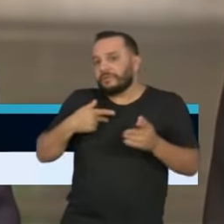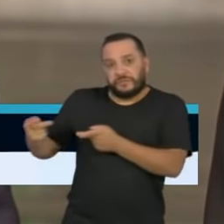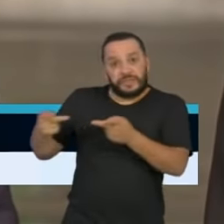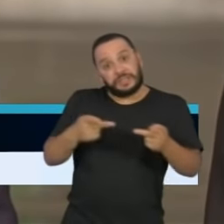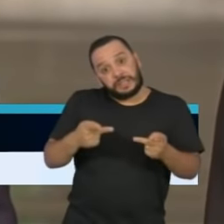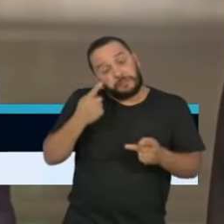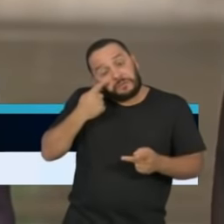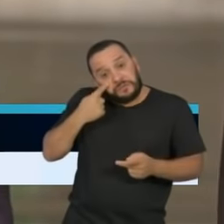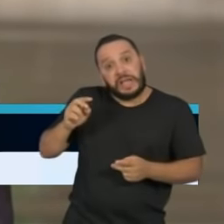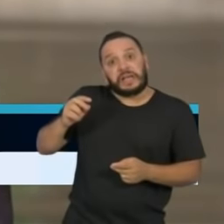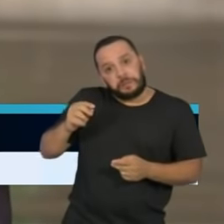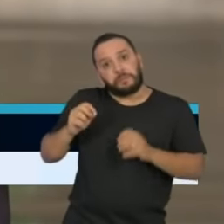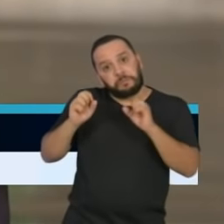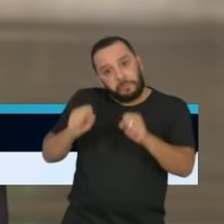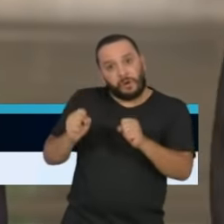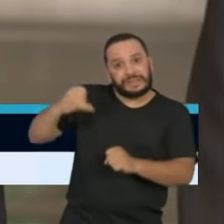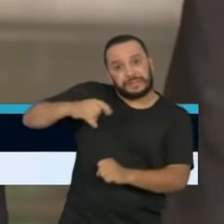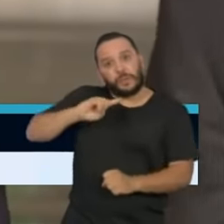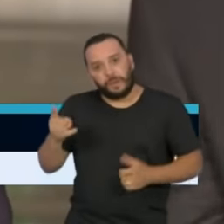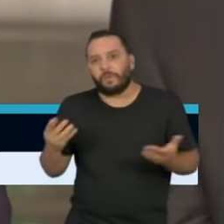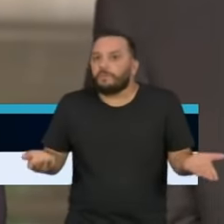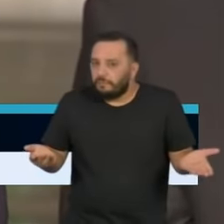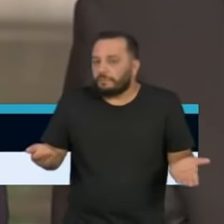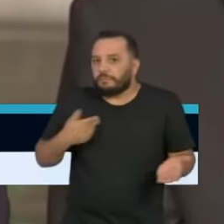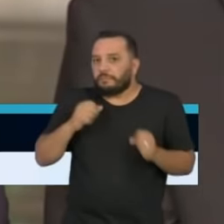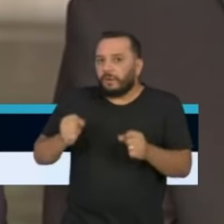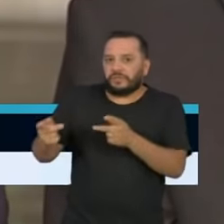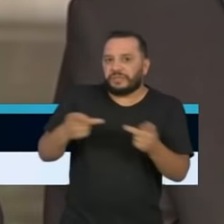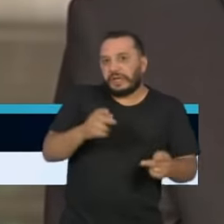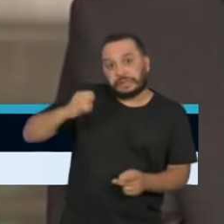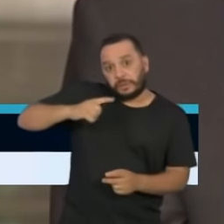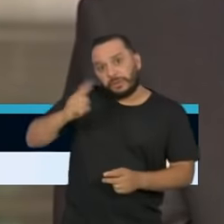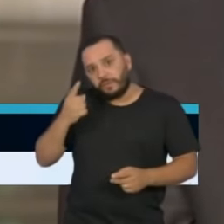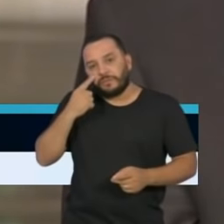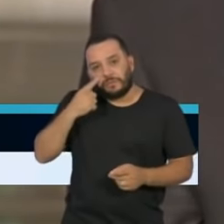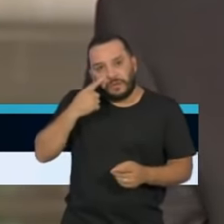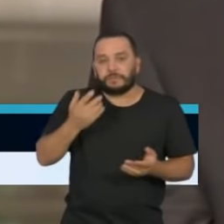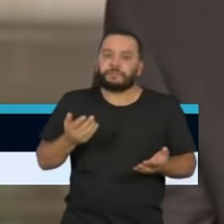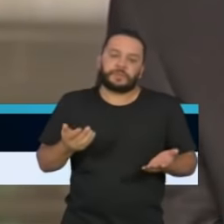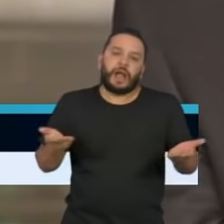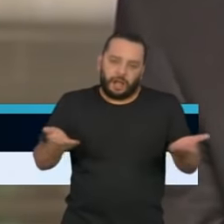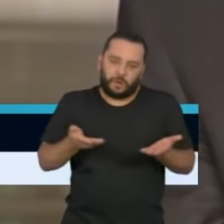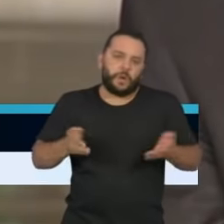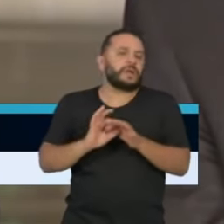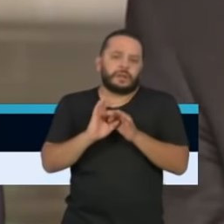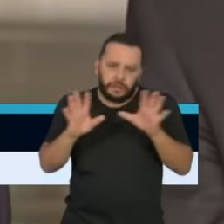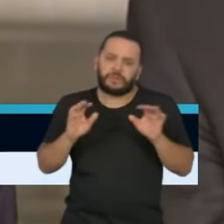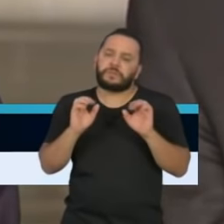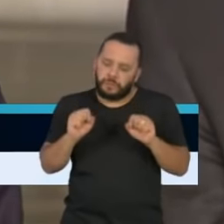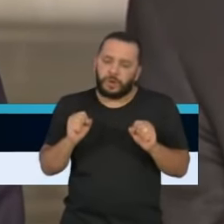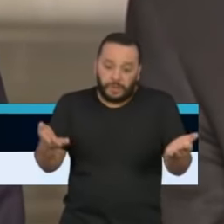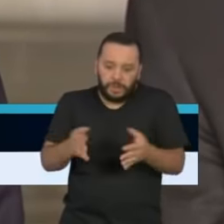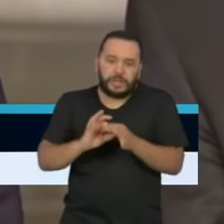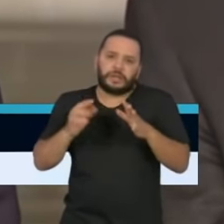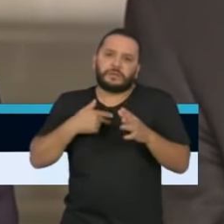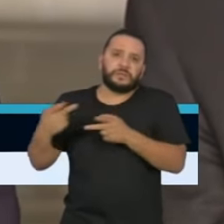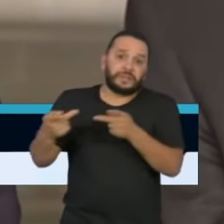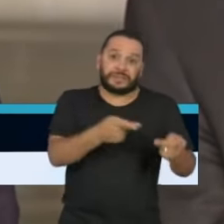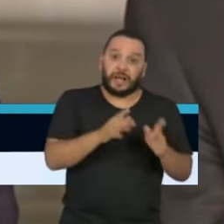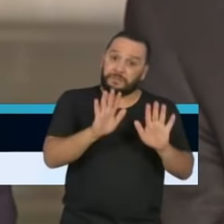visitas. Esta análise está sendo feita e poderá ser anunciada. Neste momento, não há restrições, quero deixar claro, mas essa análise está